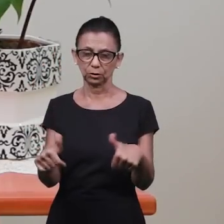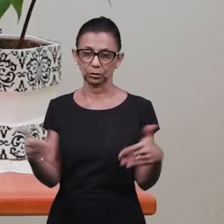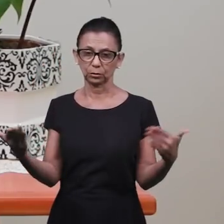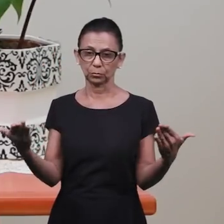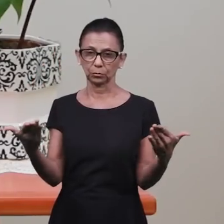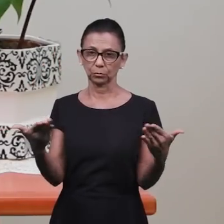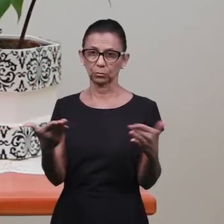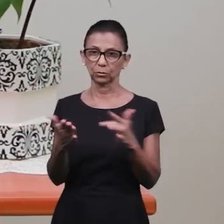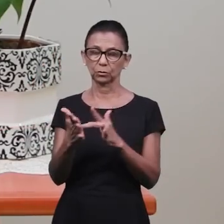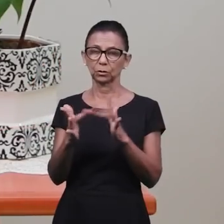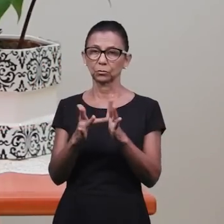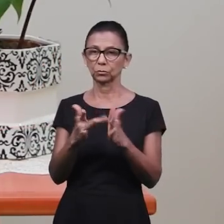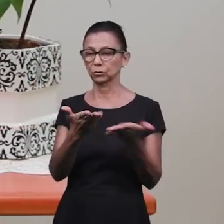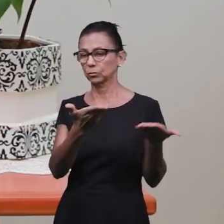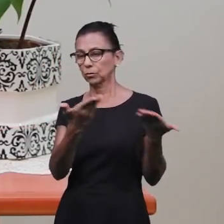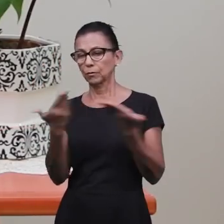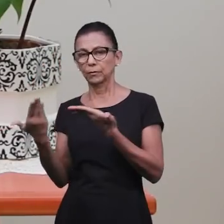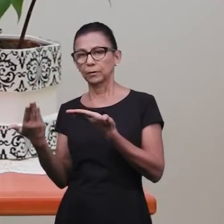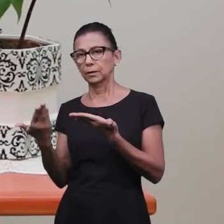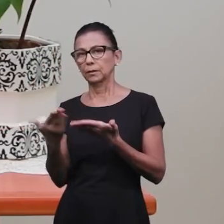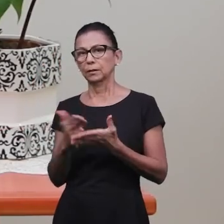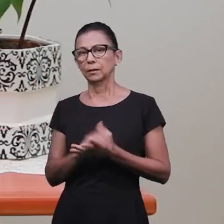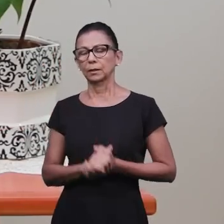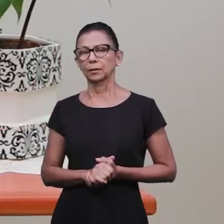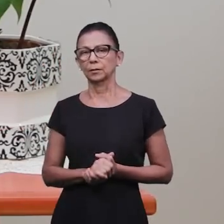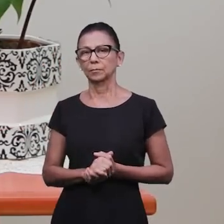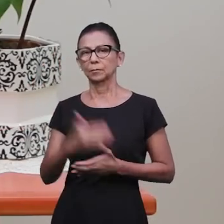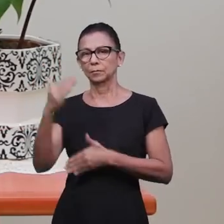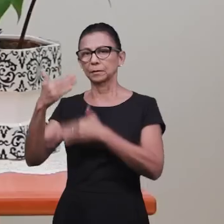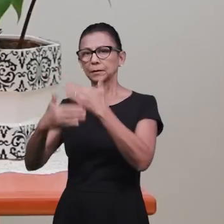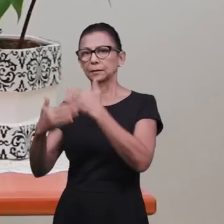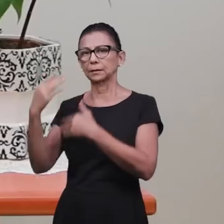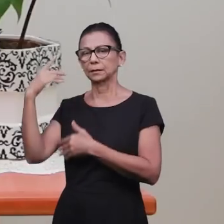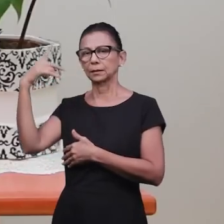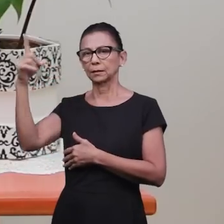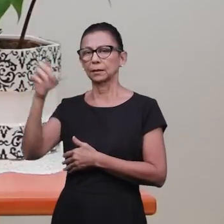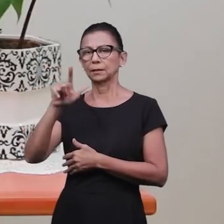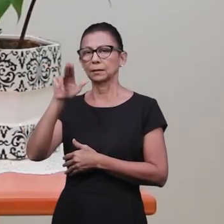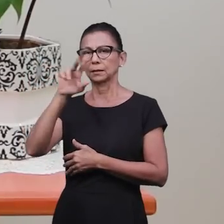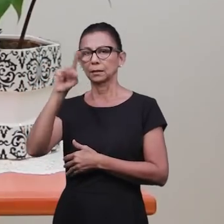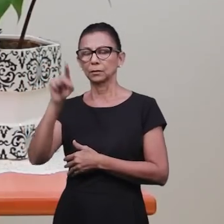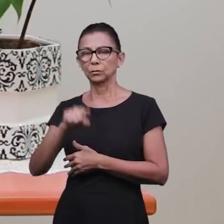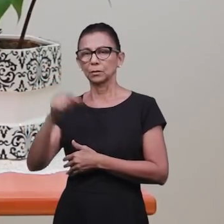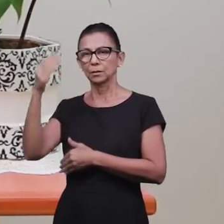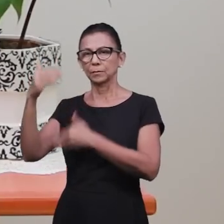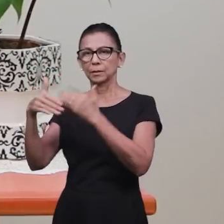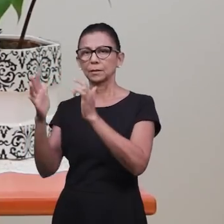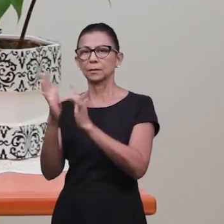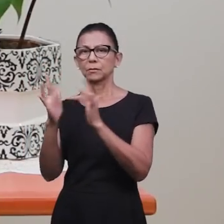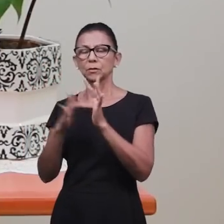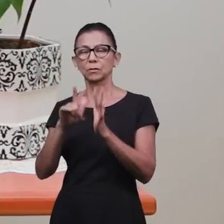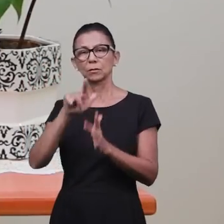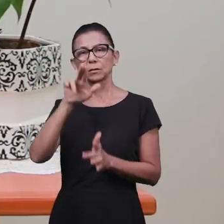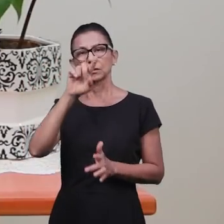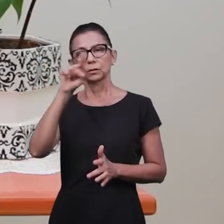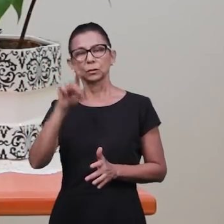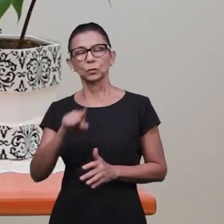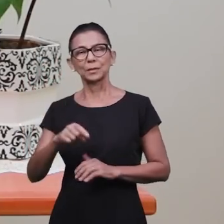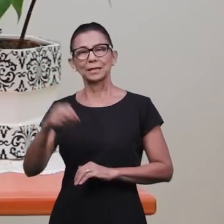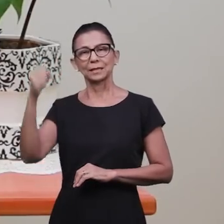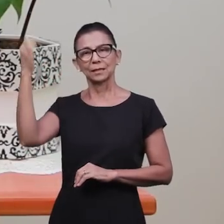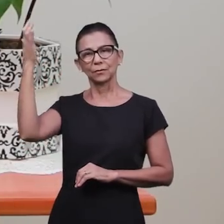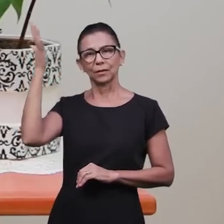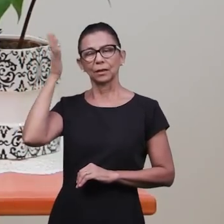Jesus, ele está te chamando para a luz. Quer que você caminhe na luz, para que todos nós possamos